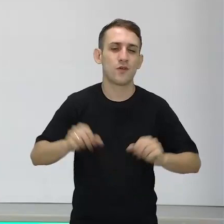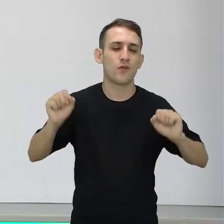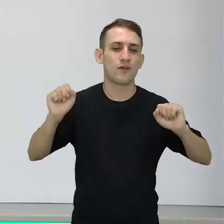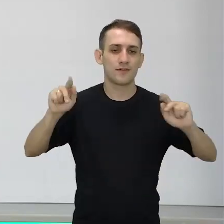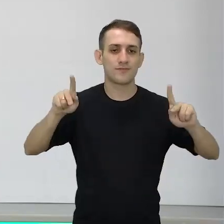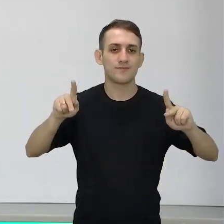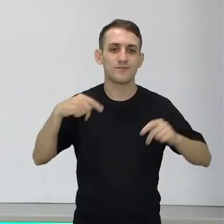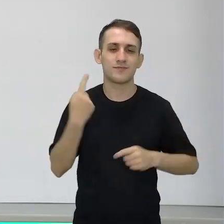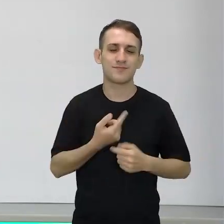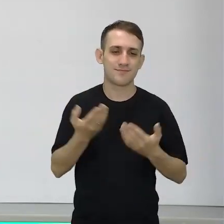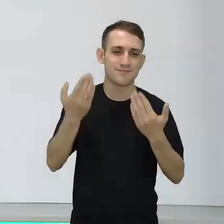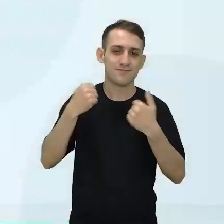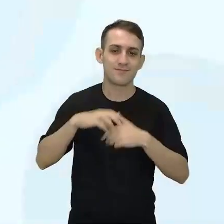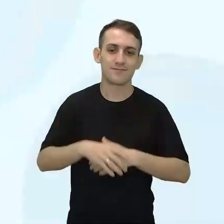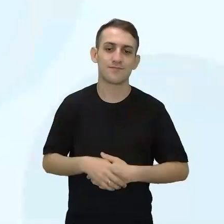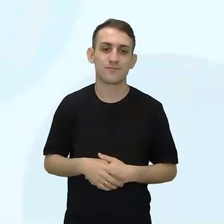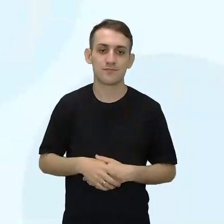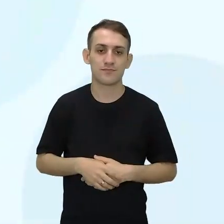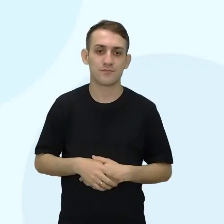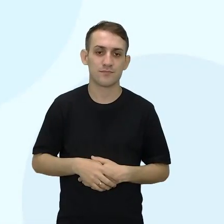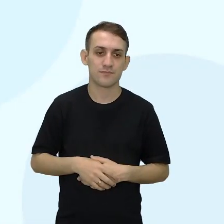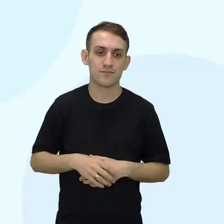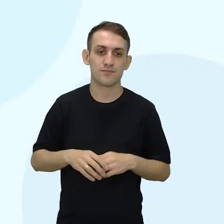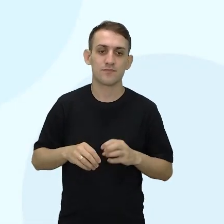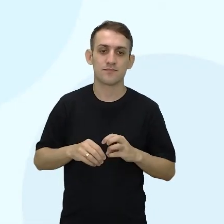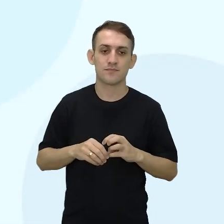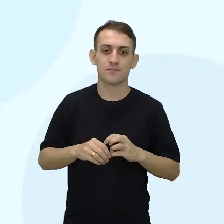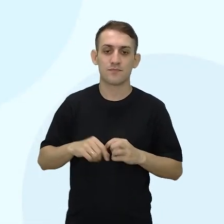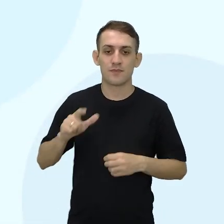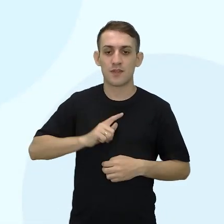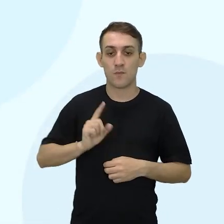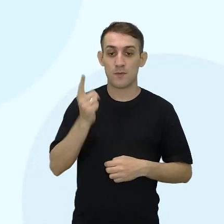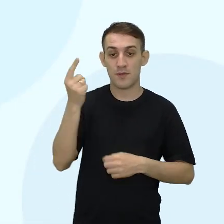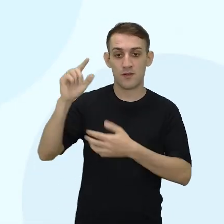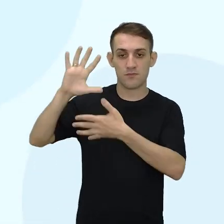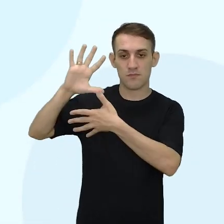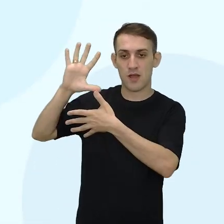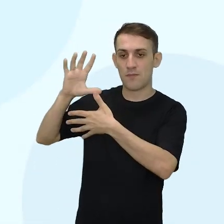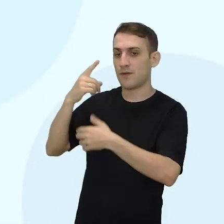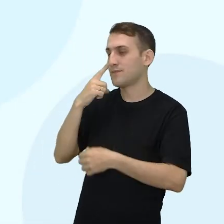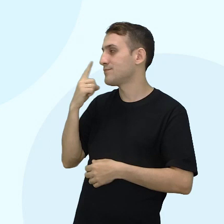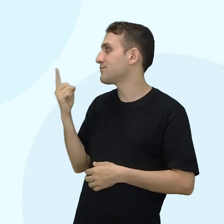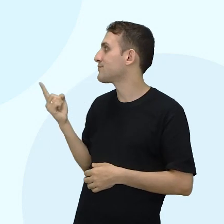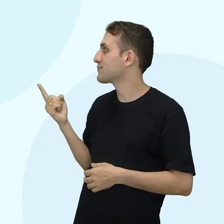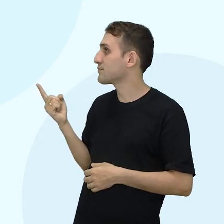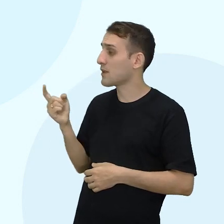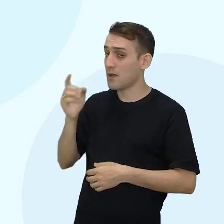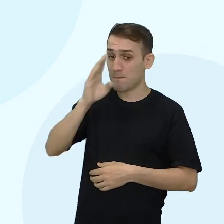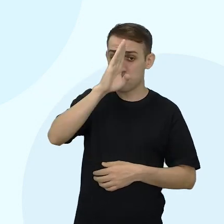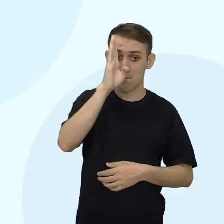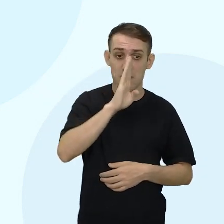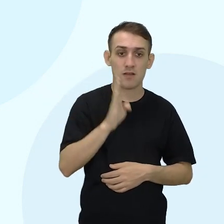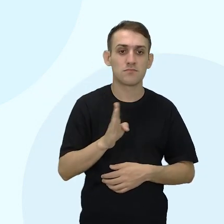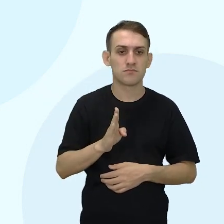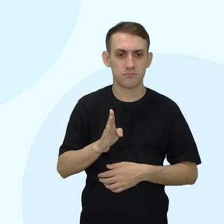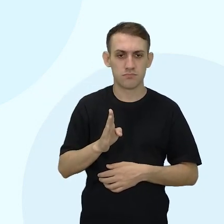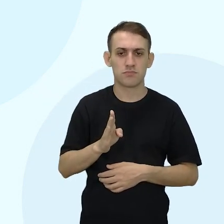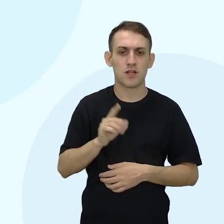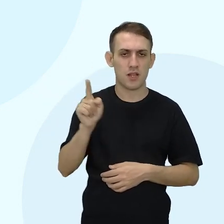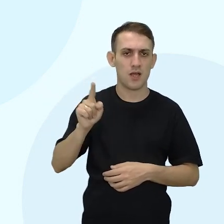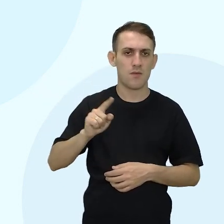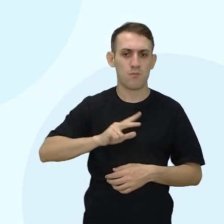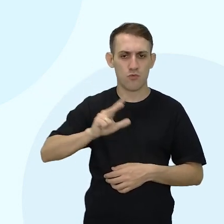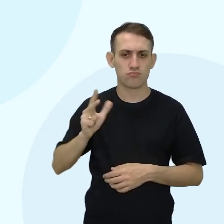olha só, vamos lá. Então, a gente tem o primeiro mapa aqui. Brasil, desde a conquista pelos